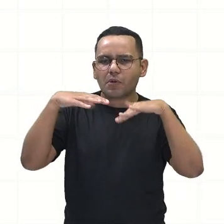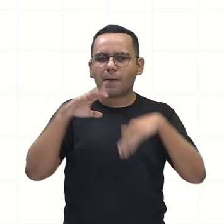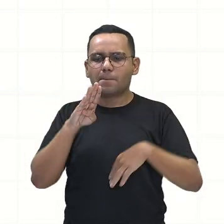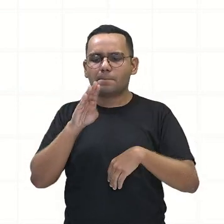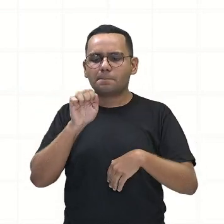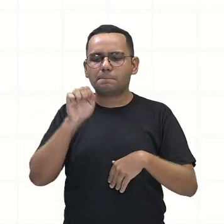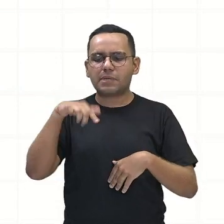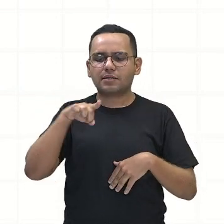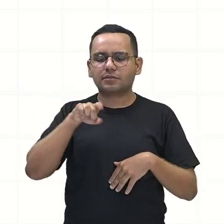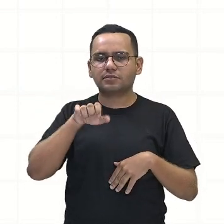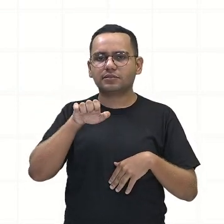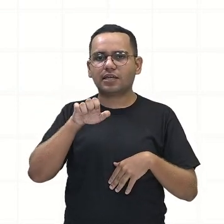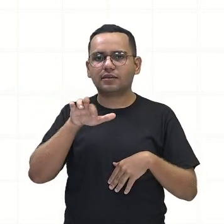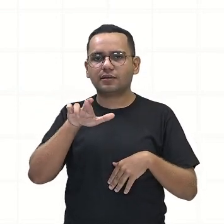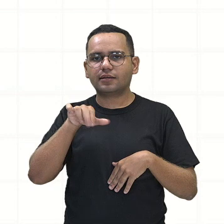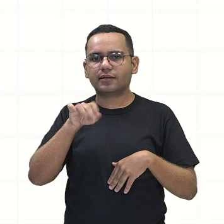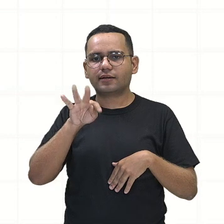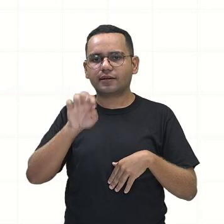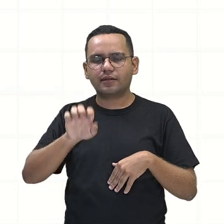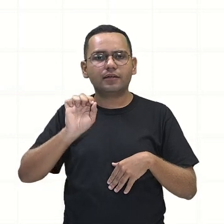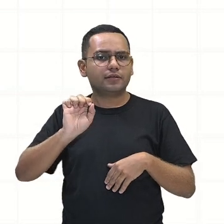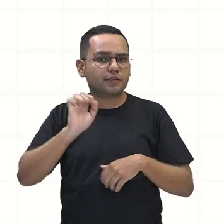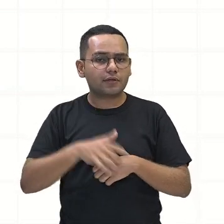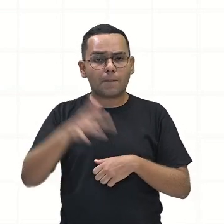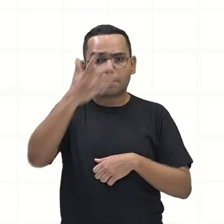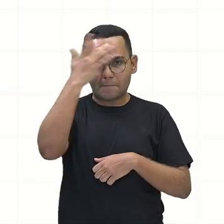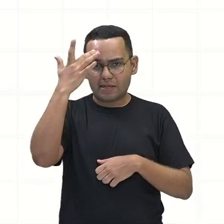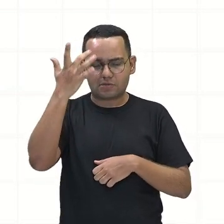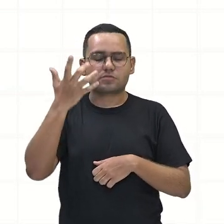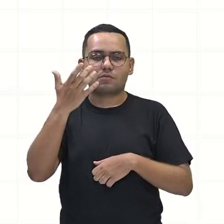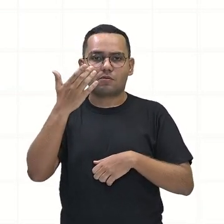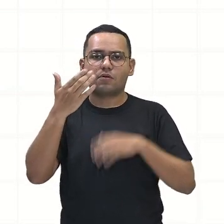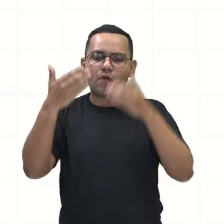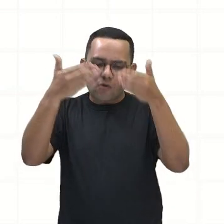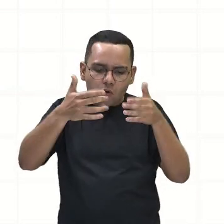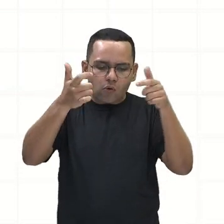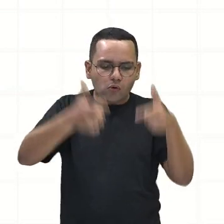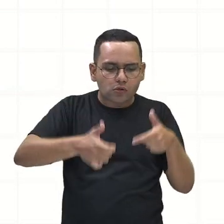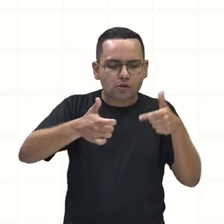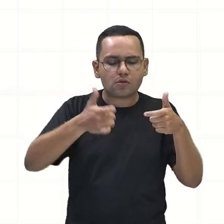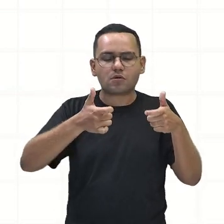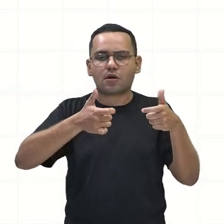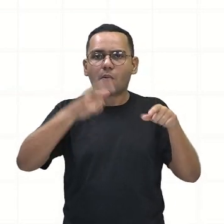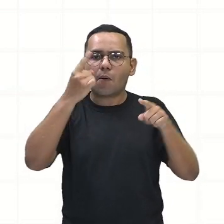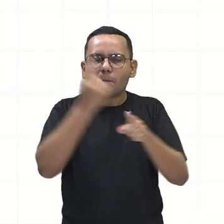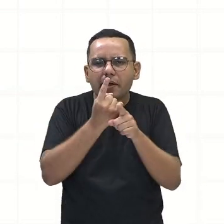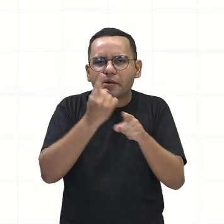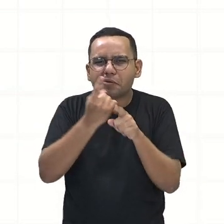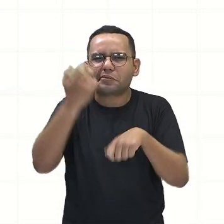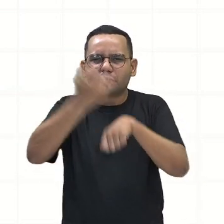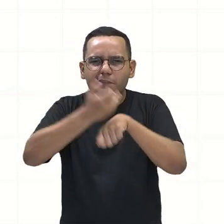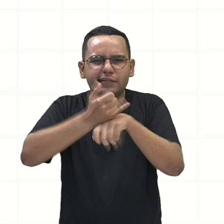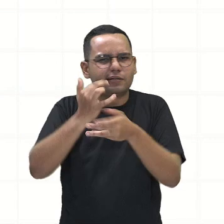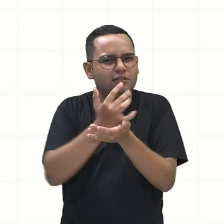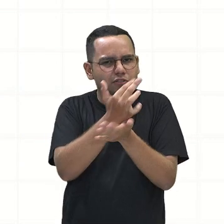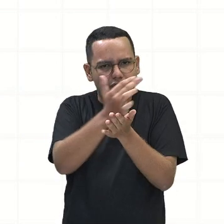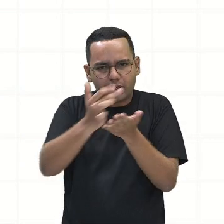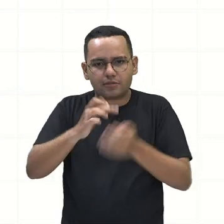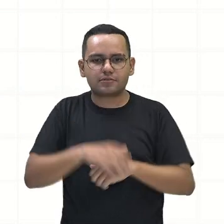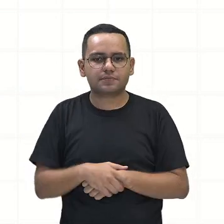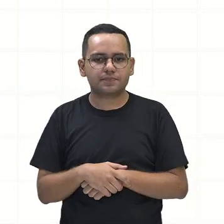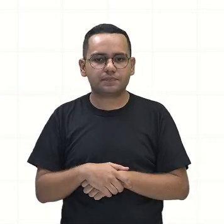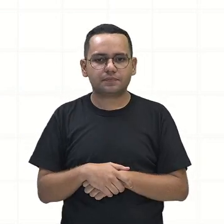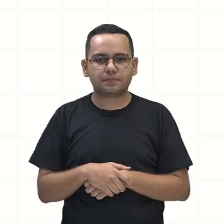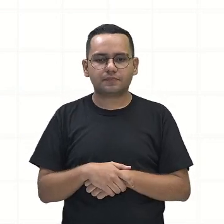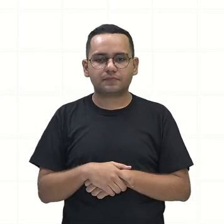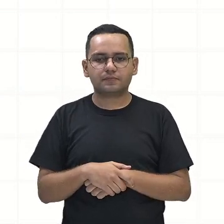ao interior em busca de metais preciosos, em busca de explorar o território, vai propiciar a expansão dos domínios lusos